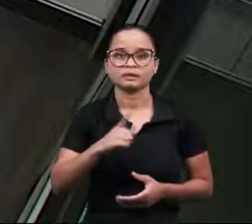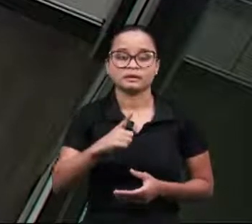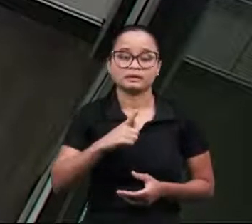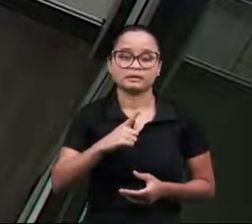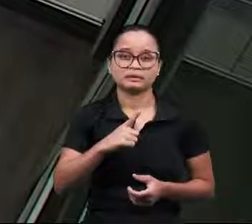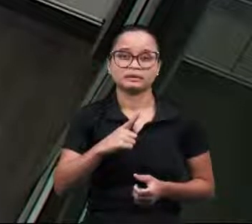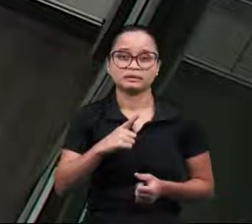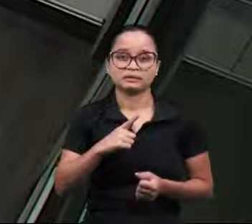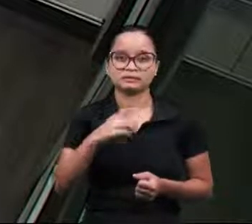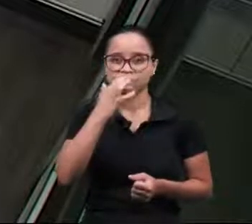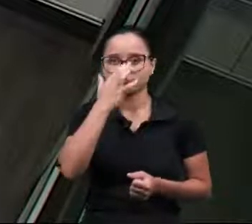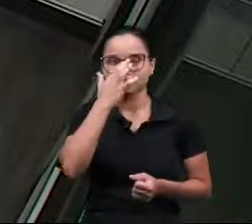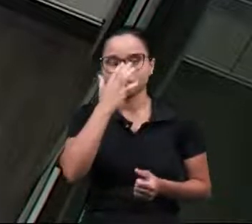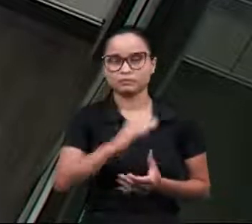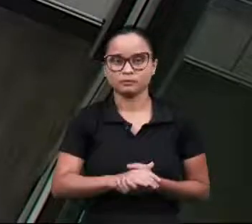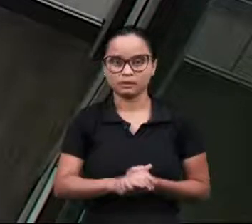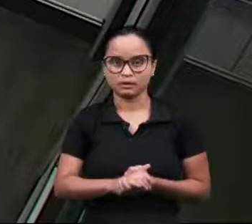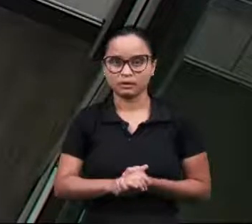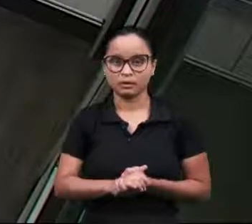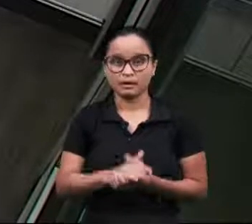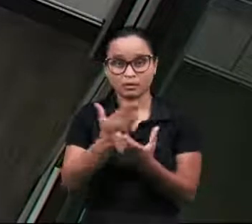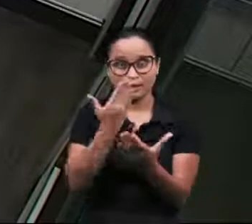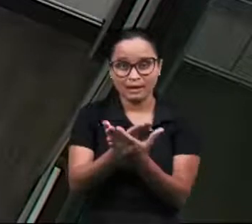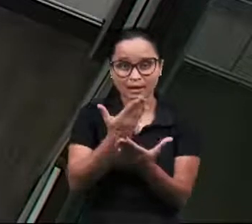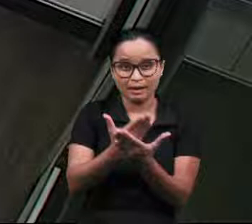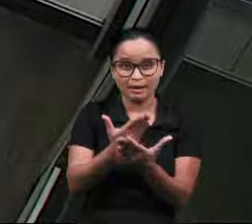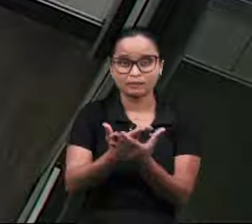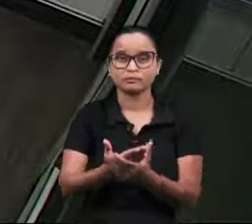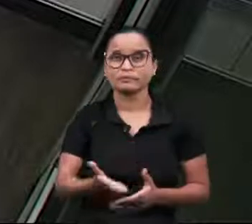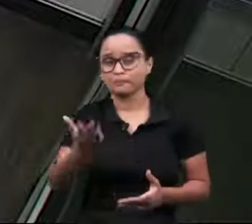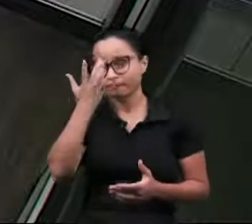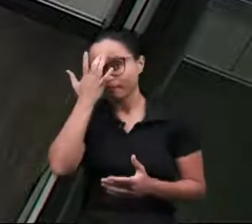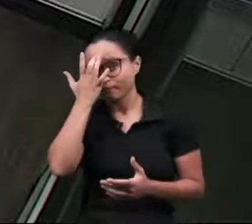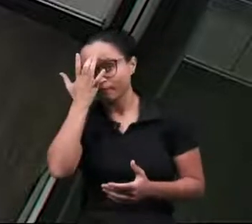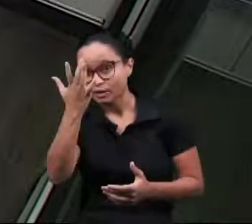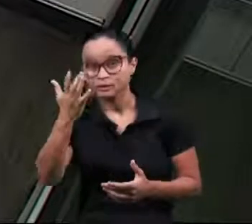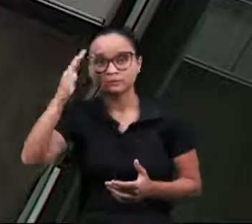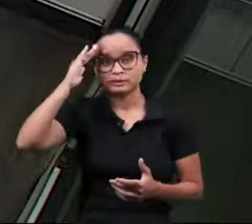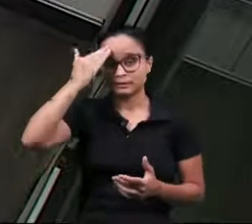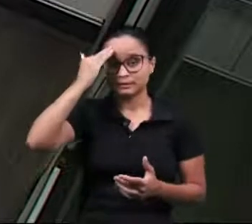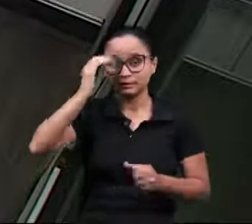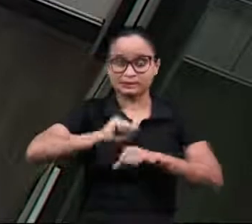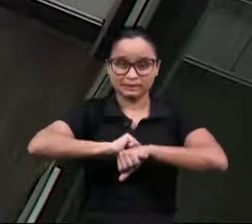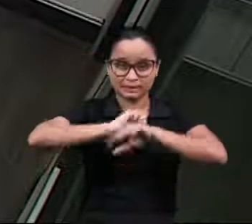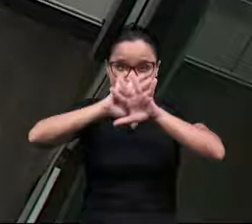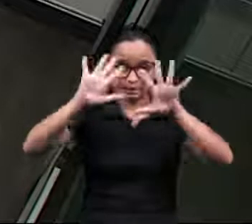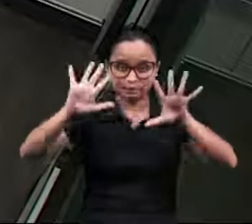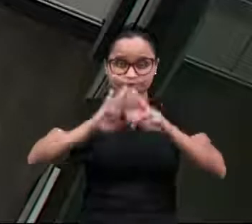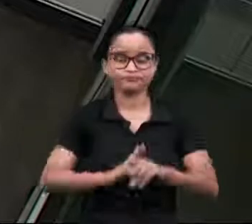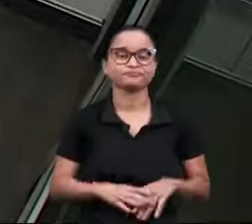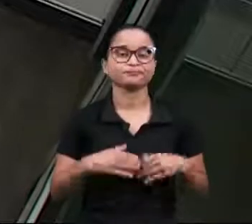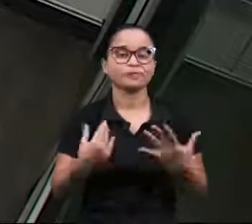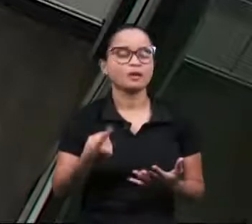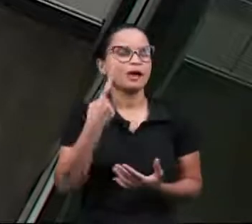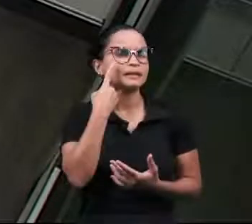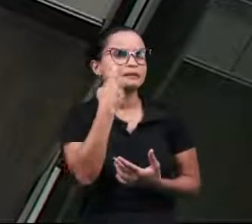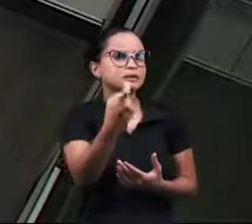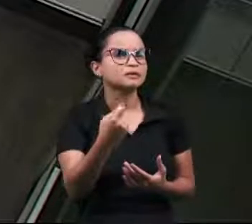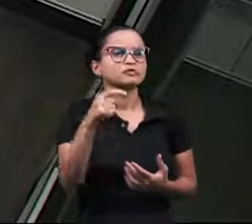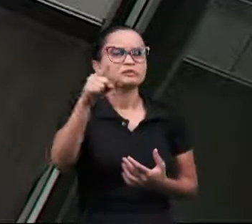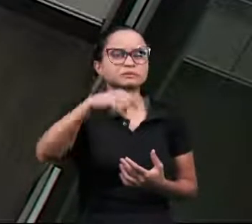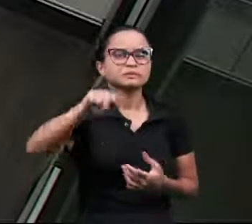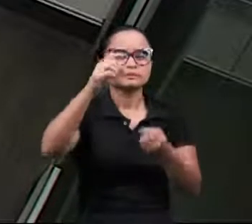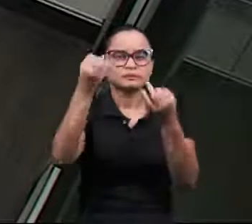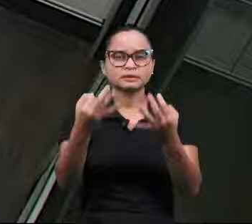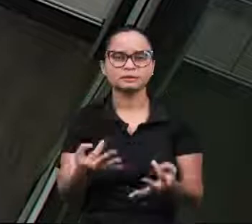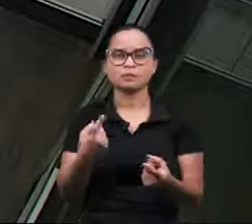caminho, o programa da aula para facilitar o entendimento. E é muito interessante o senhor falando, porque o pastor